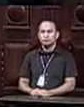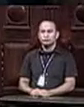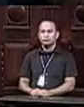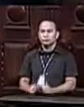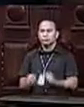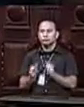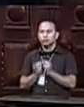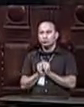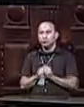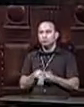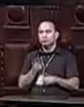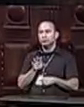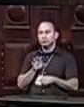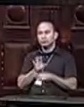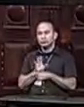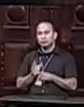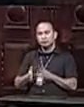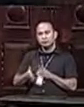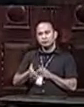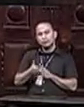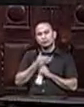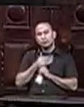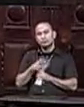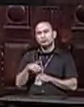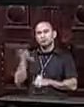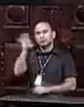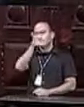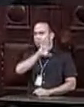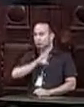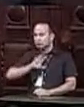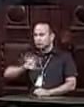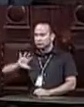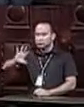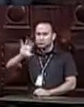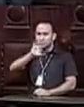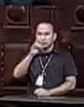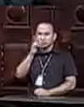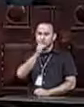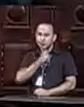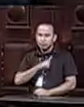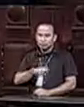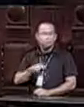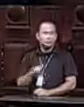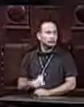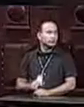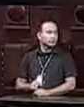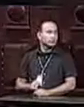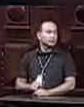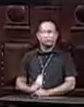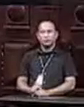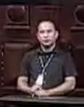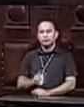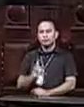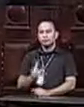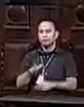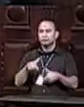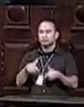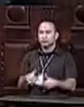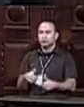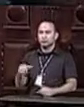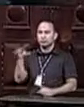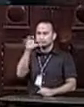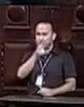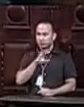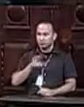através da Defensoria Pública do Estado, acionando a Defensoria Pública do Estado, conseguimos uma liminar que suspendeu os efeitos da decisão do governo do